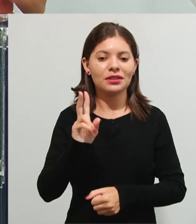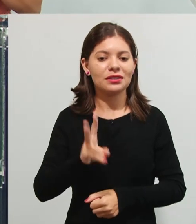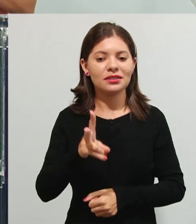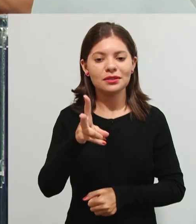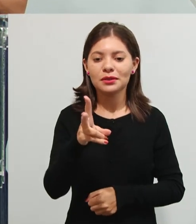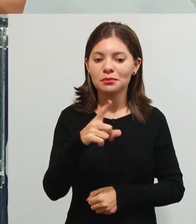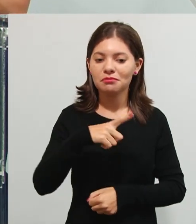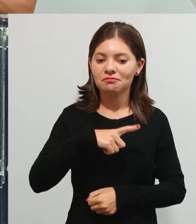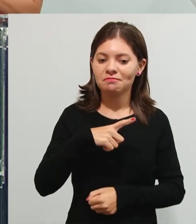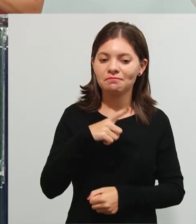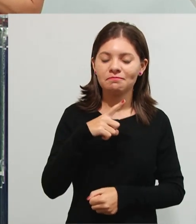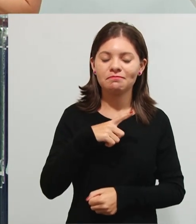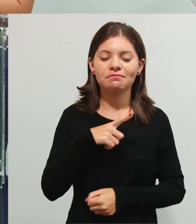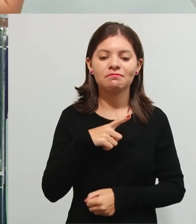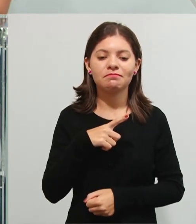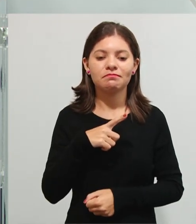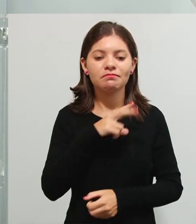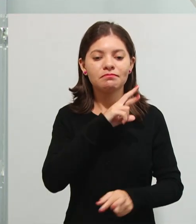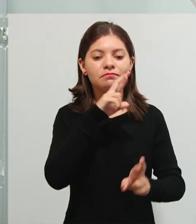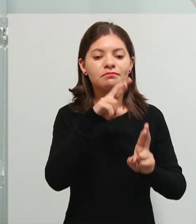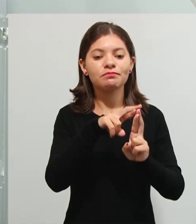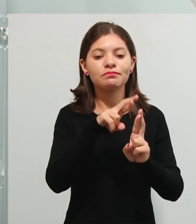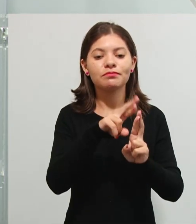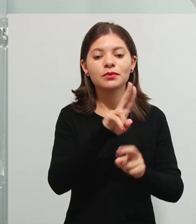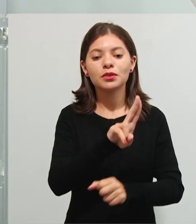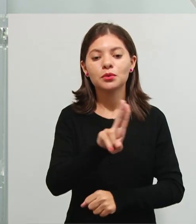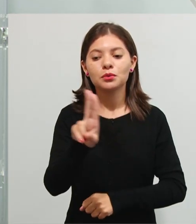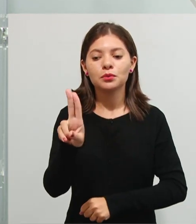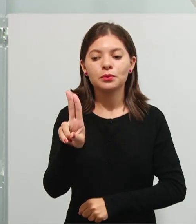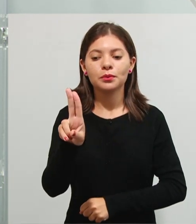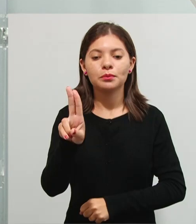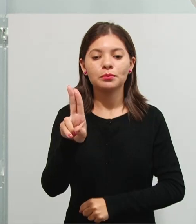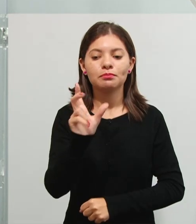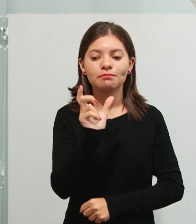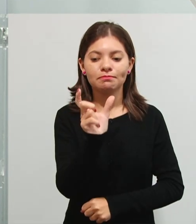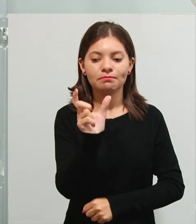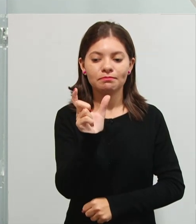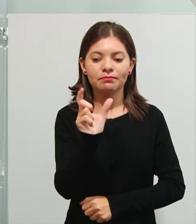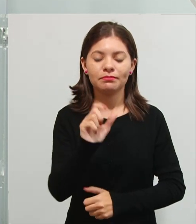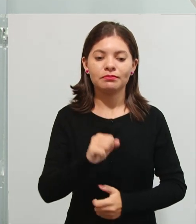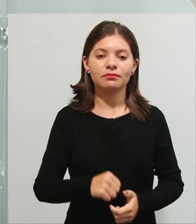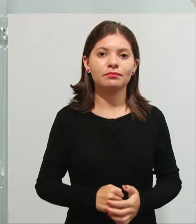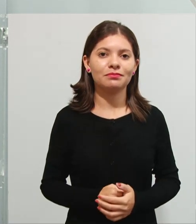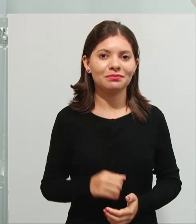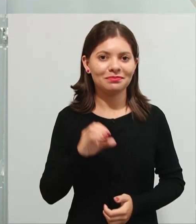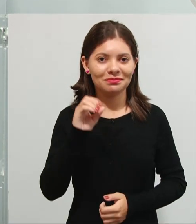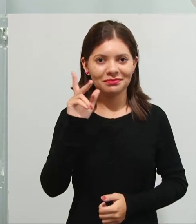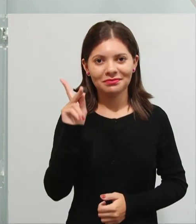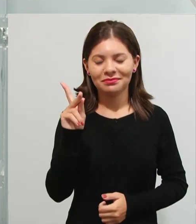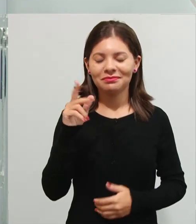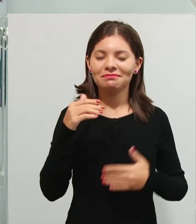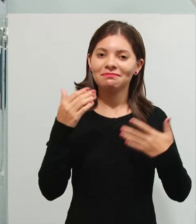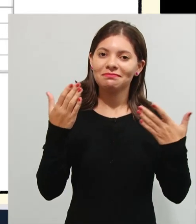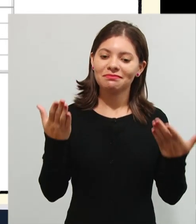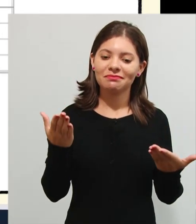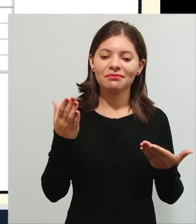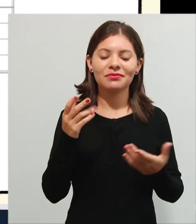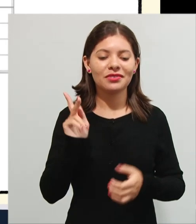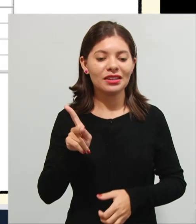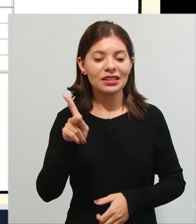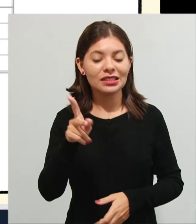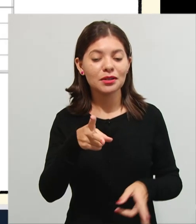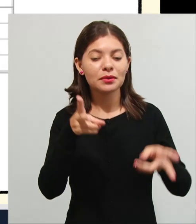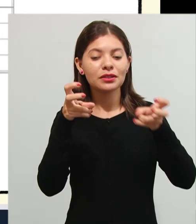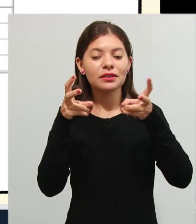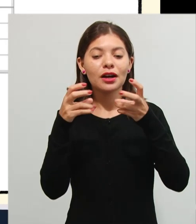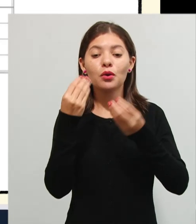do Excel, a gente sempre vai fazer essa referência ao nome da célula, tá bom?